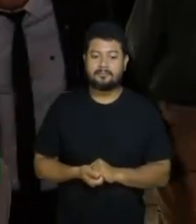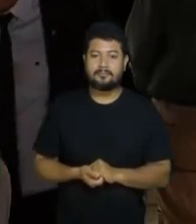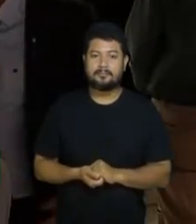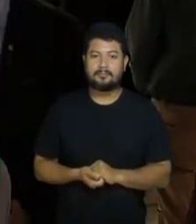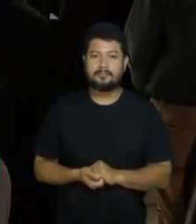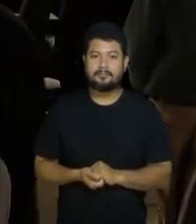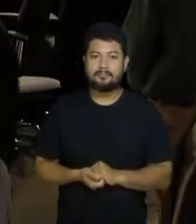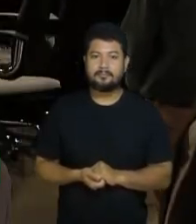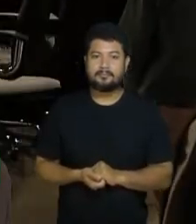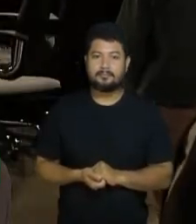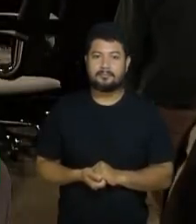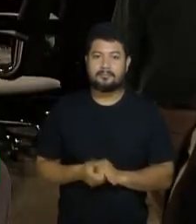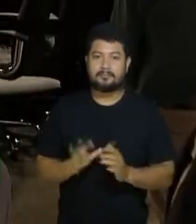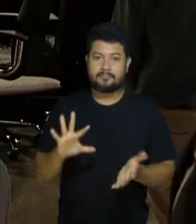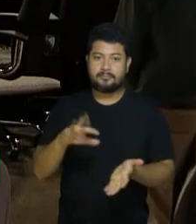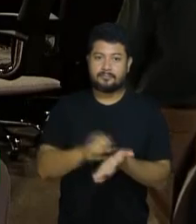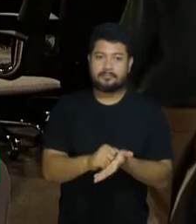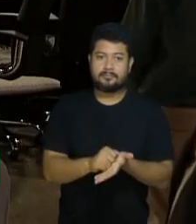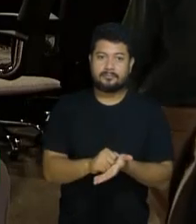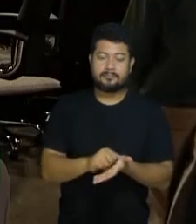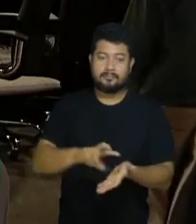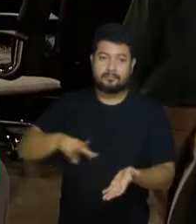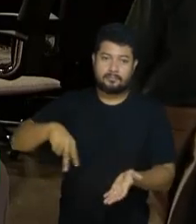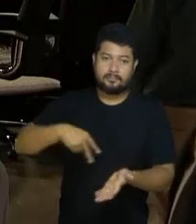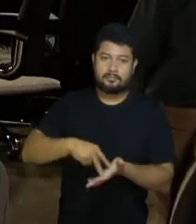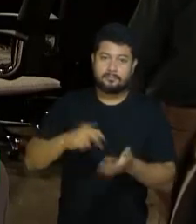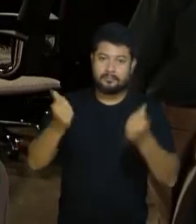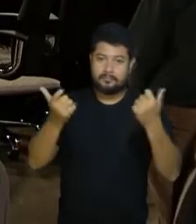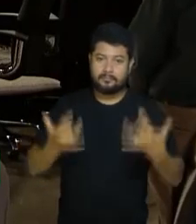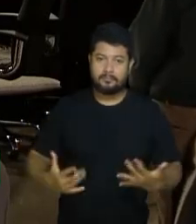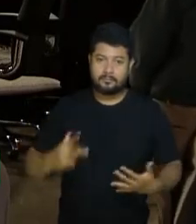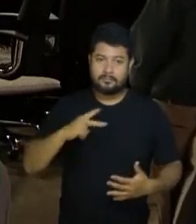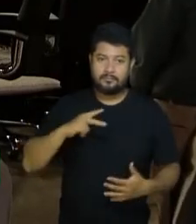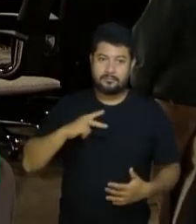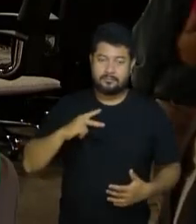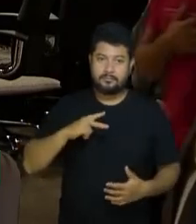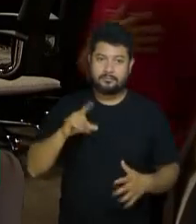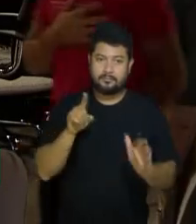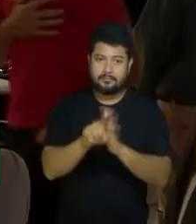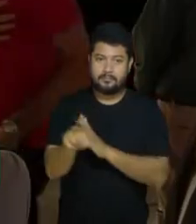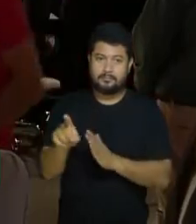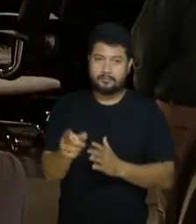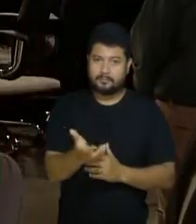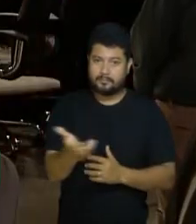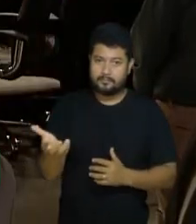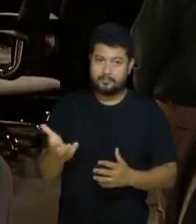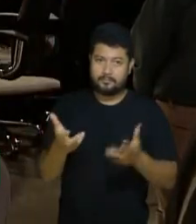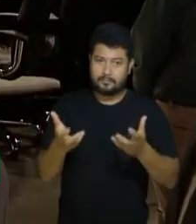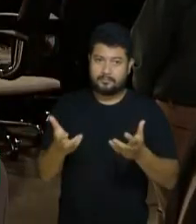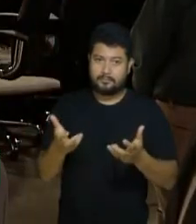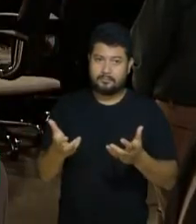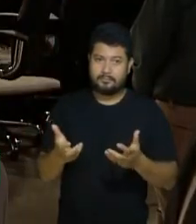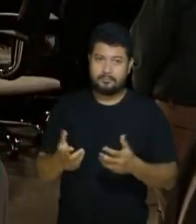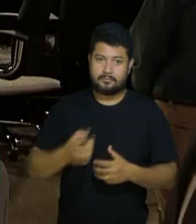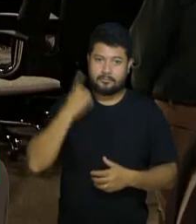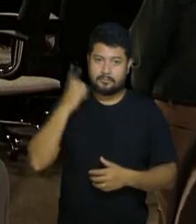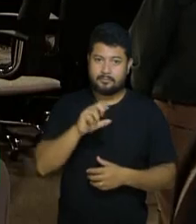Sorato, Vossa Excelência está escrito para fazer uso da palavra em explicações pessoais. Consulto, Vossa Excelência, fará uso da palavra. Deputado